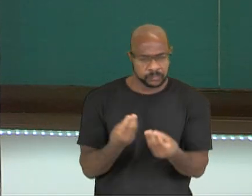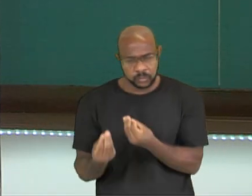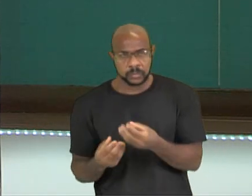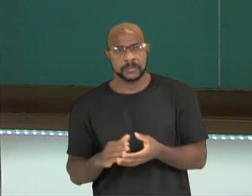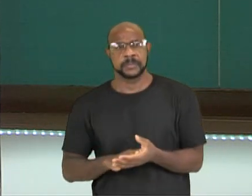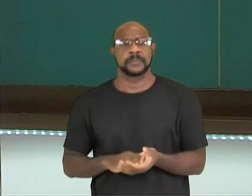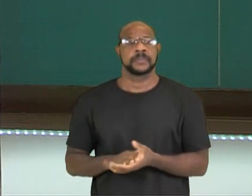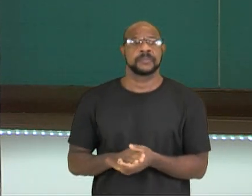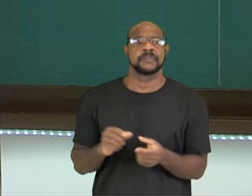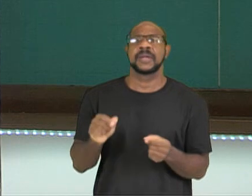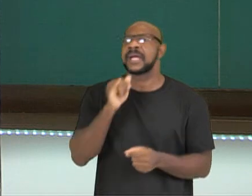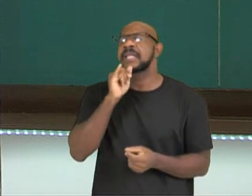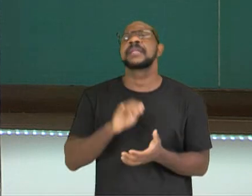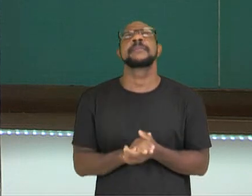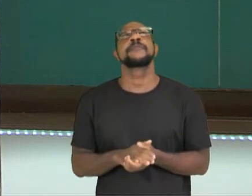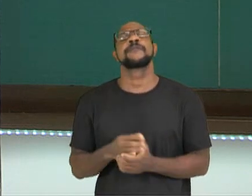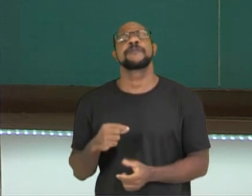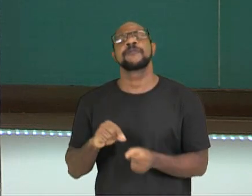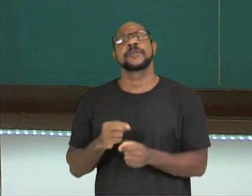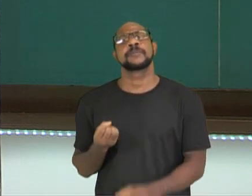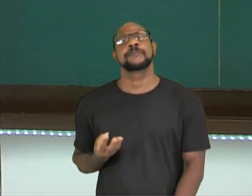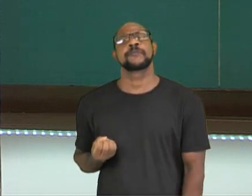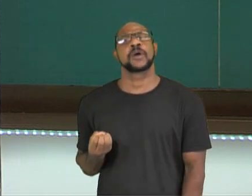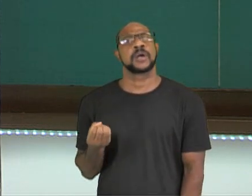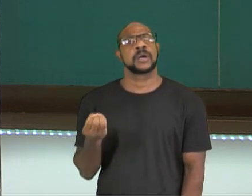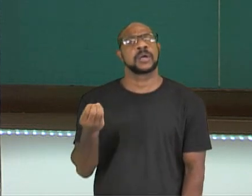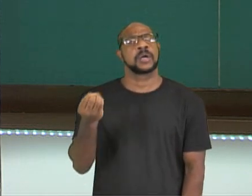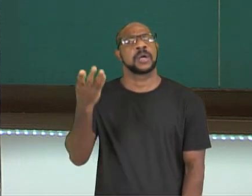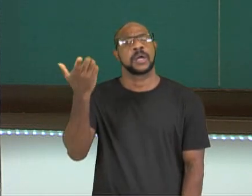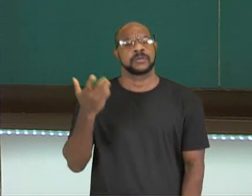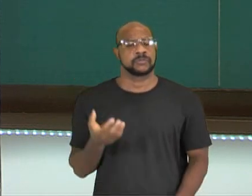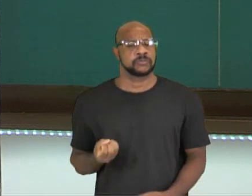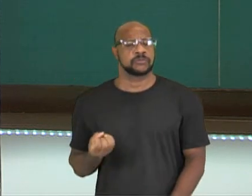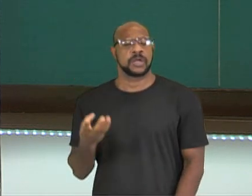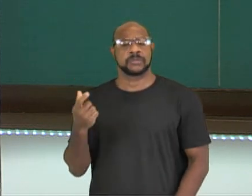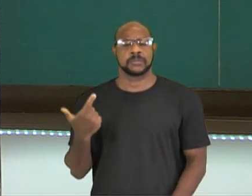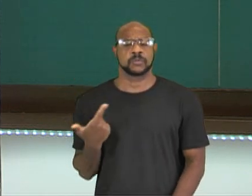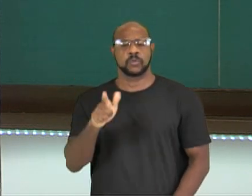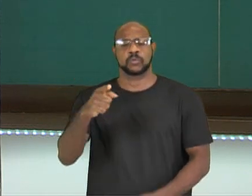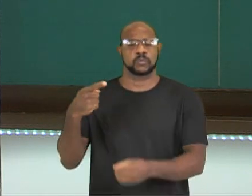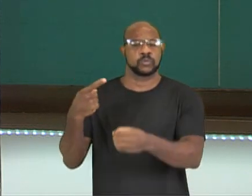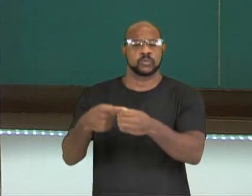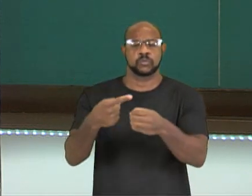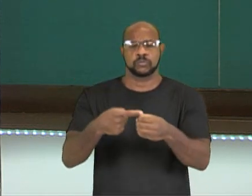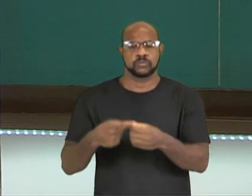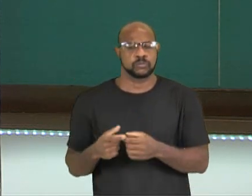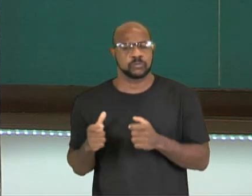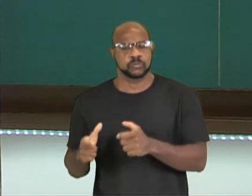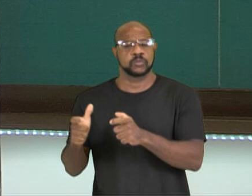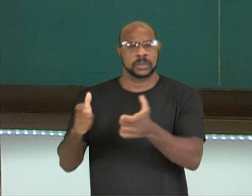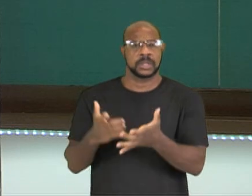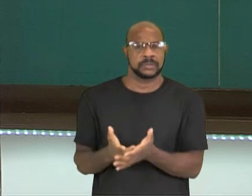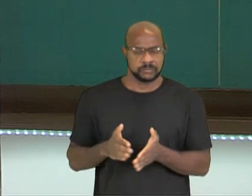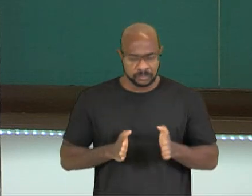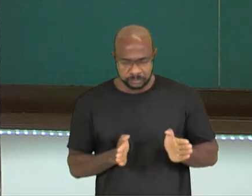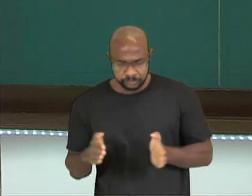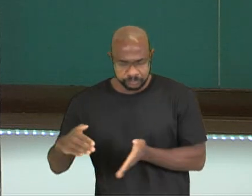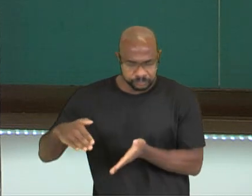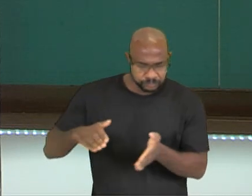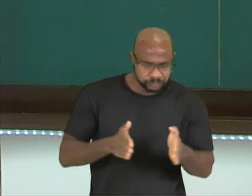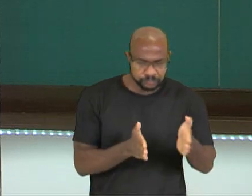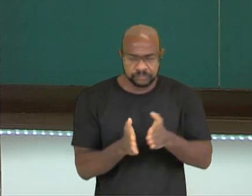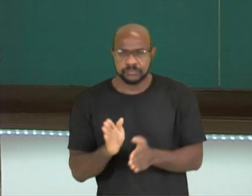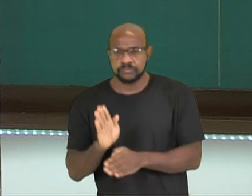por exemplo, fazer uma viagem, se deslocar de um lugar para outro, a gente percorre um caminho e a gente